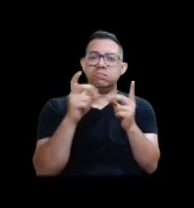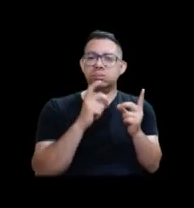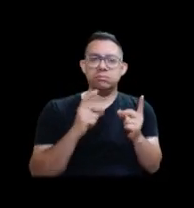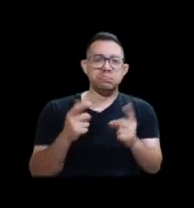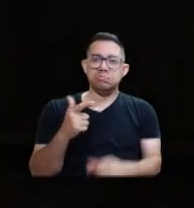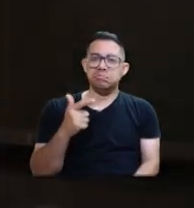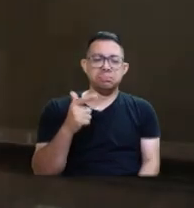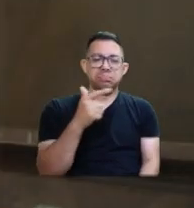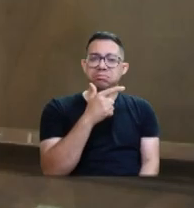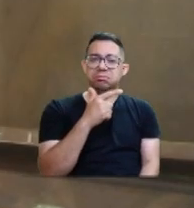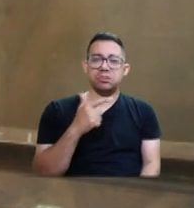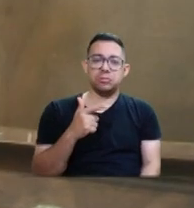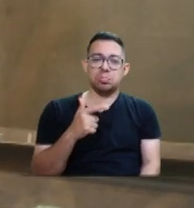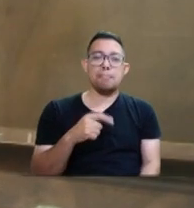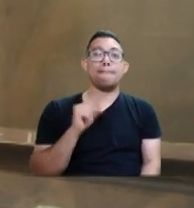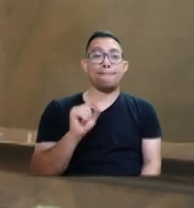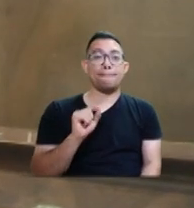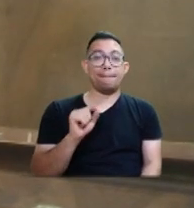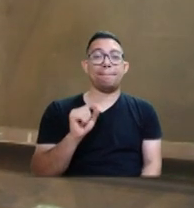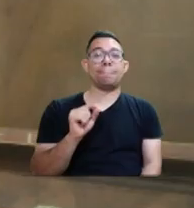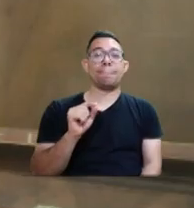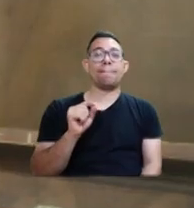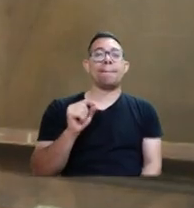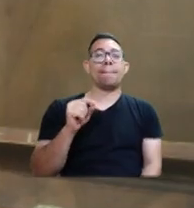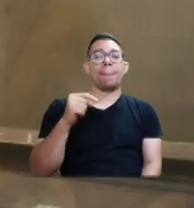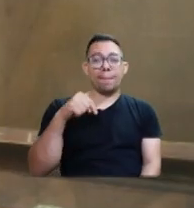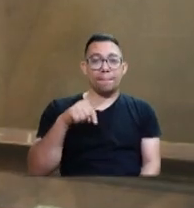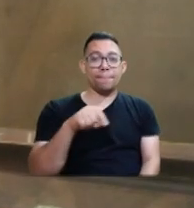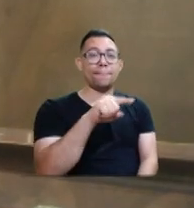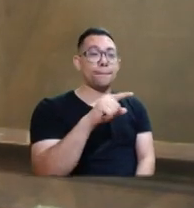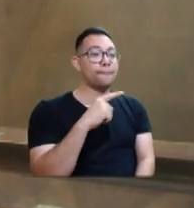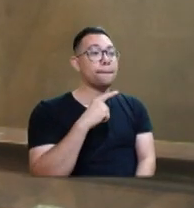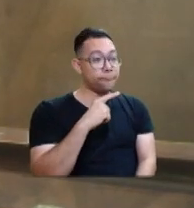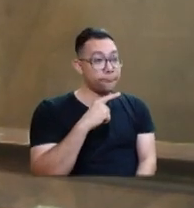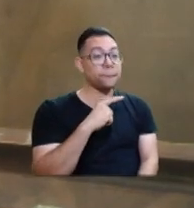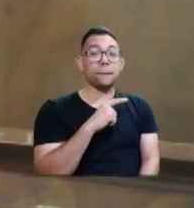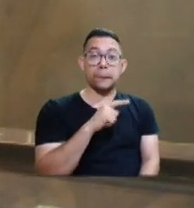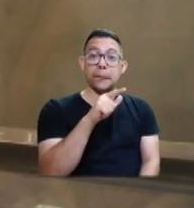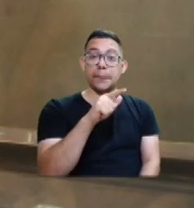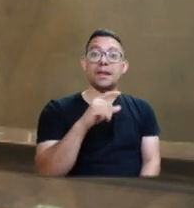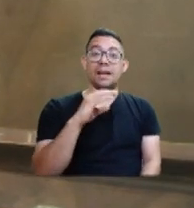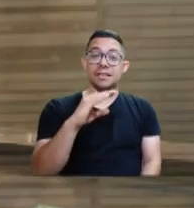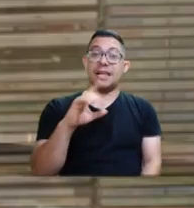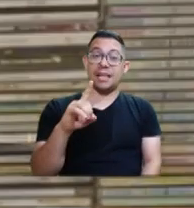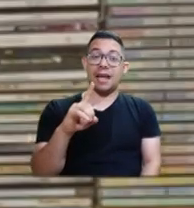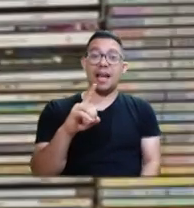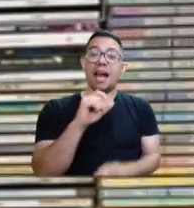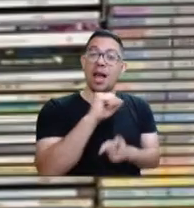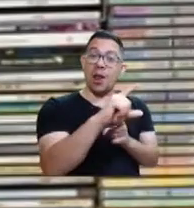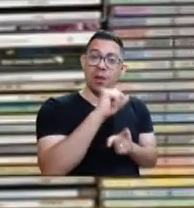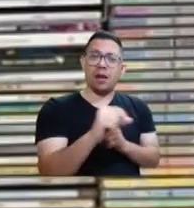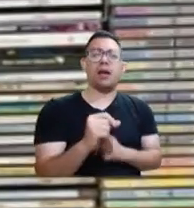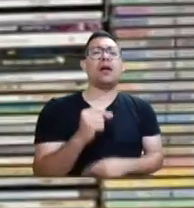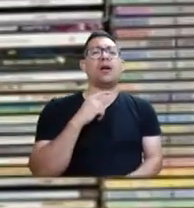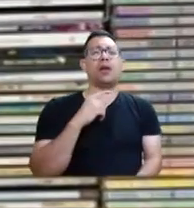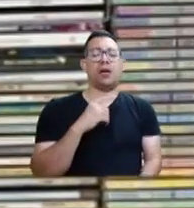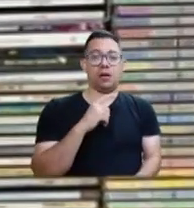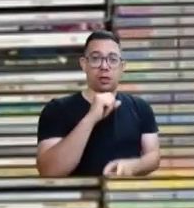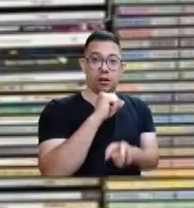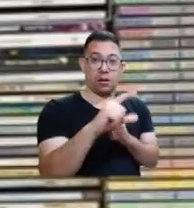os CDs para vender no mercado. Isso gastou um tempinho ainda. E aí o que a gente fazia? A gente ia na gramofone porque ela tinha os CDs